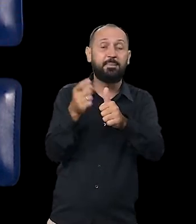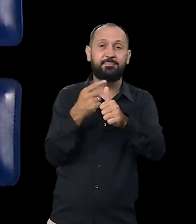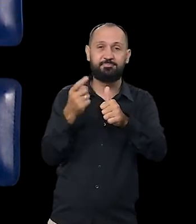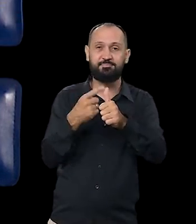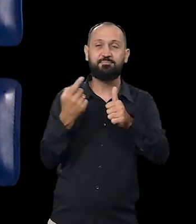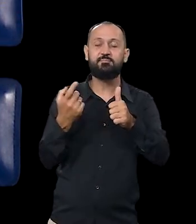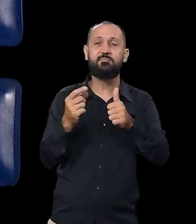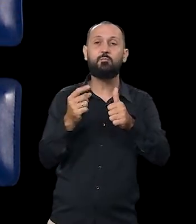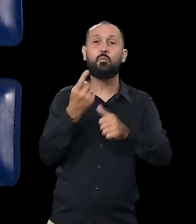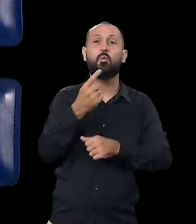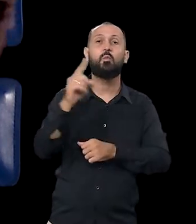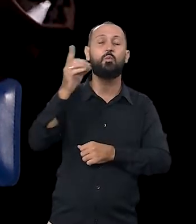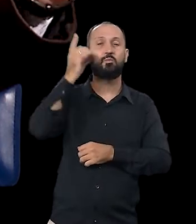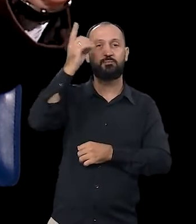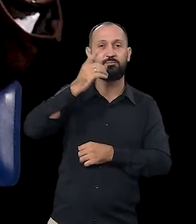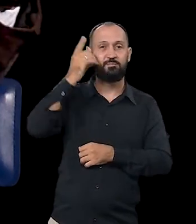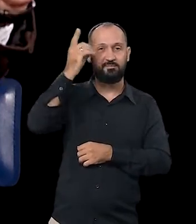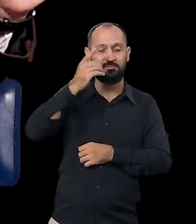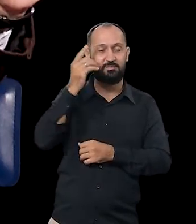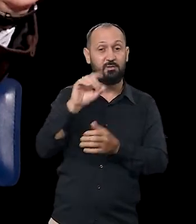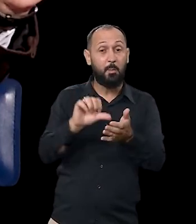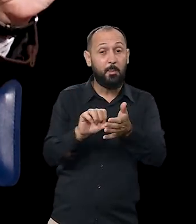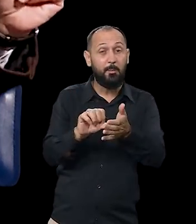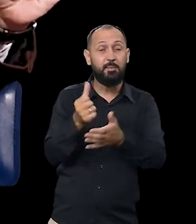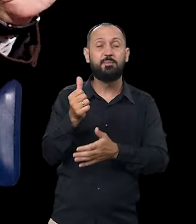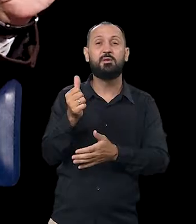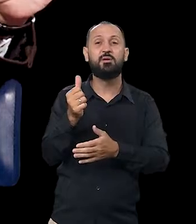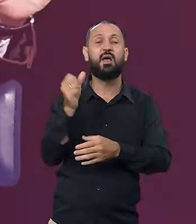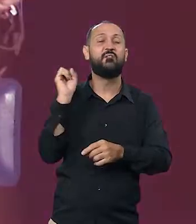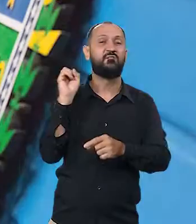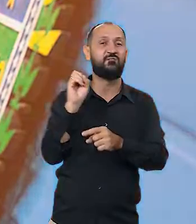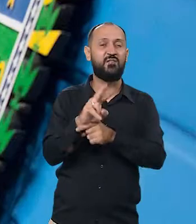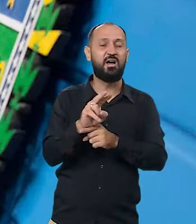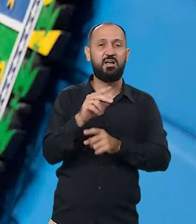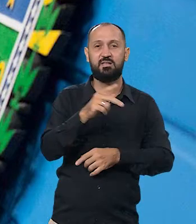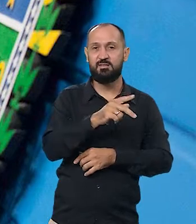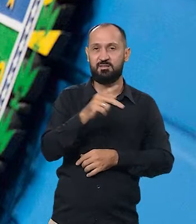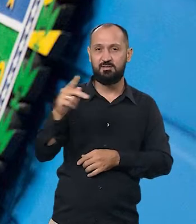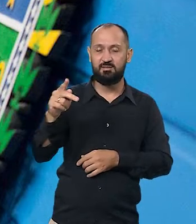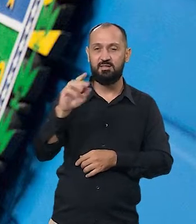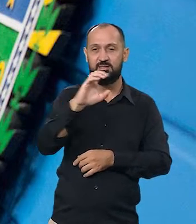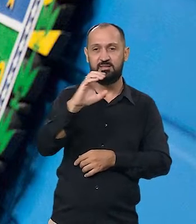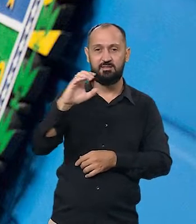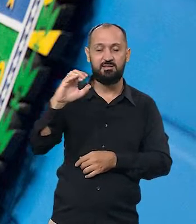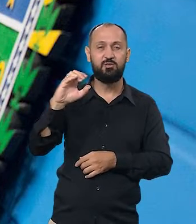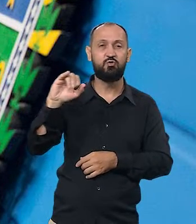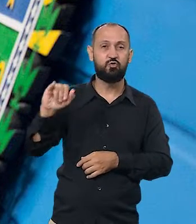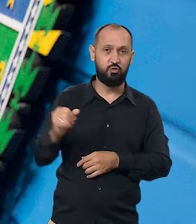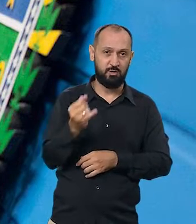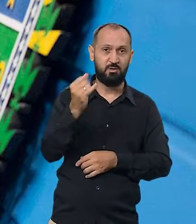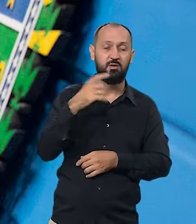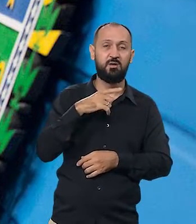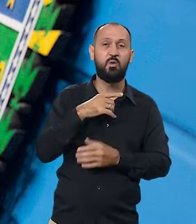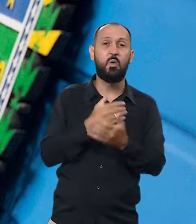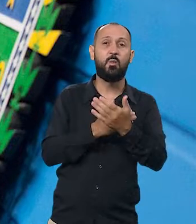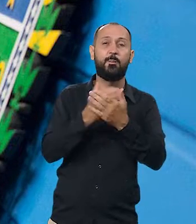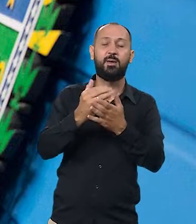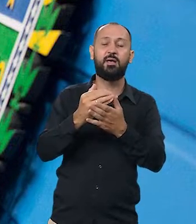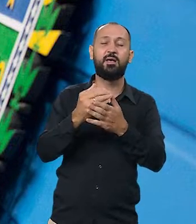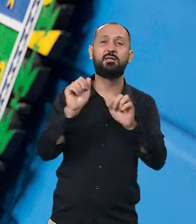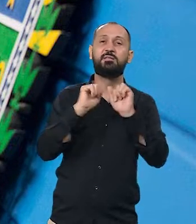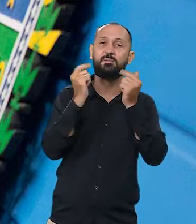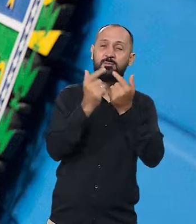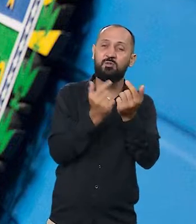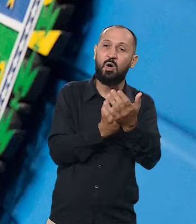pela primeira vez um deputado de primeiro mandato ocupa a presidência da CCJ. Eu assumi a